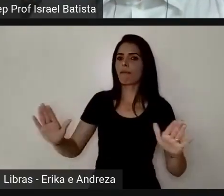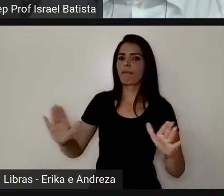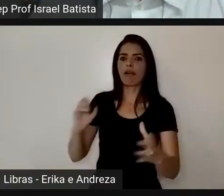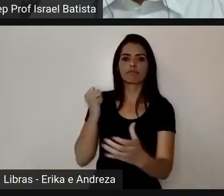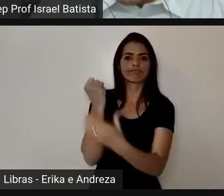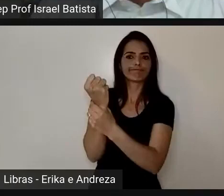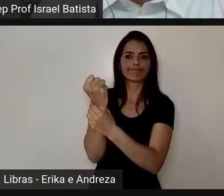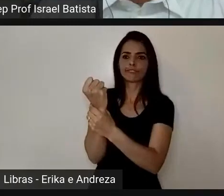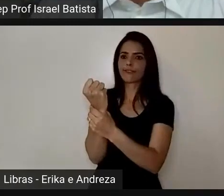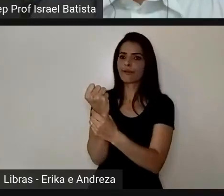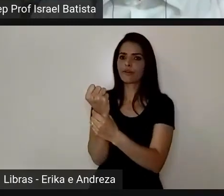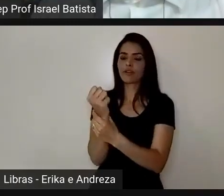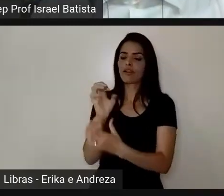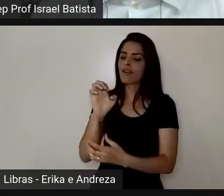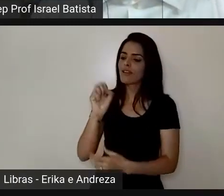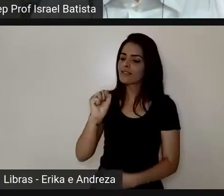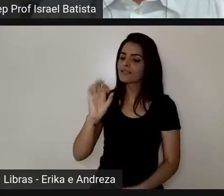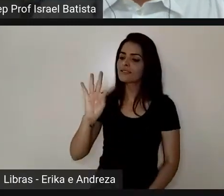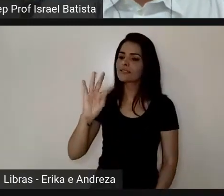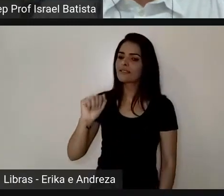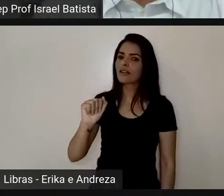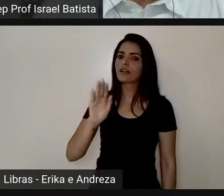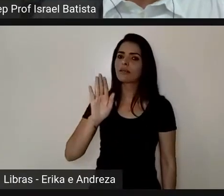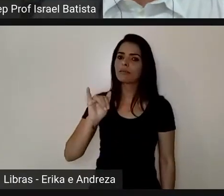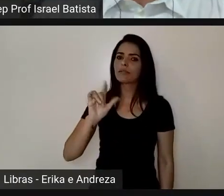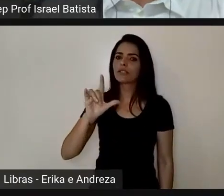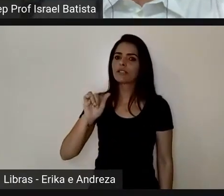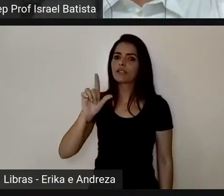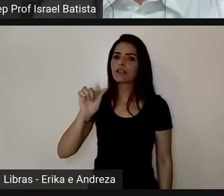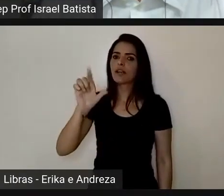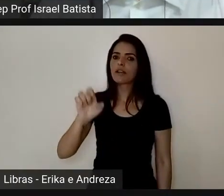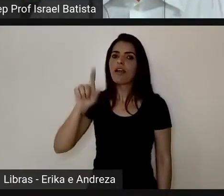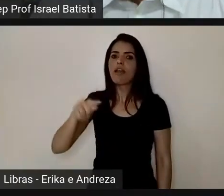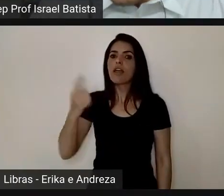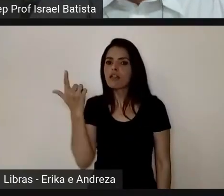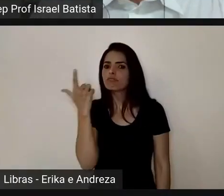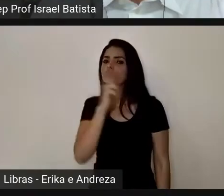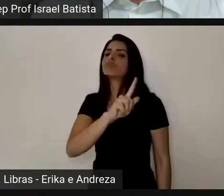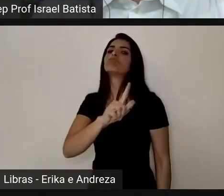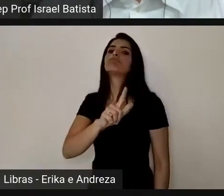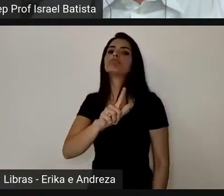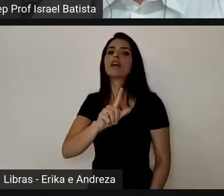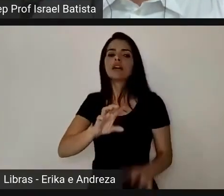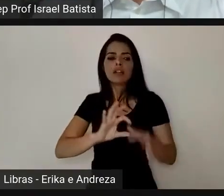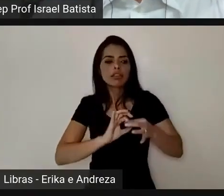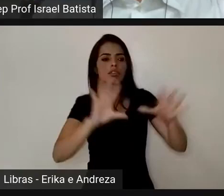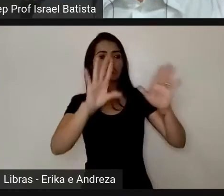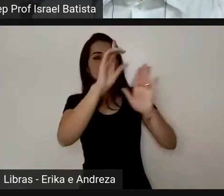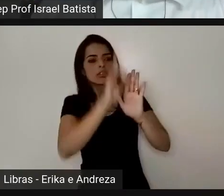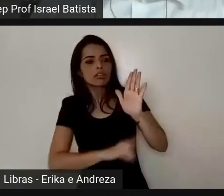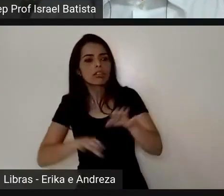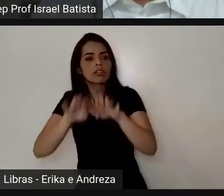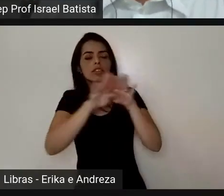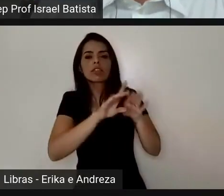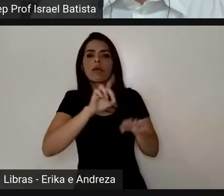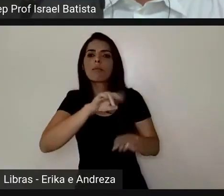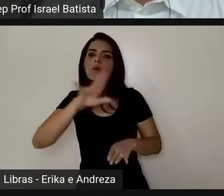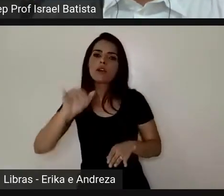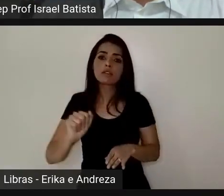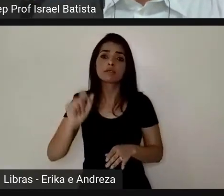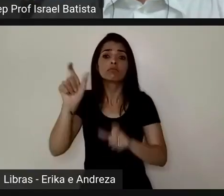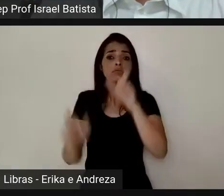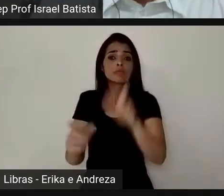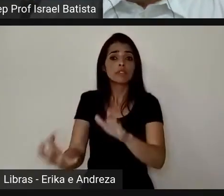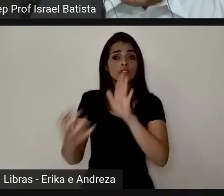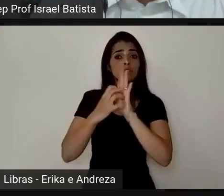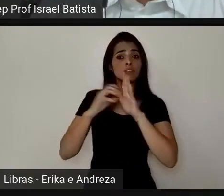A estabilidade é uma conquista da democracia brasileira que permite aos servidores serem altivos